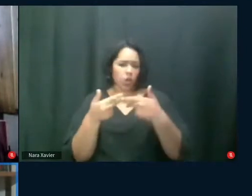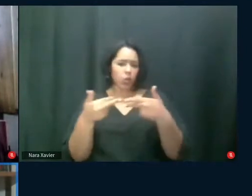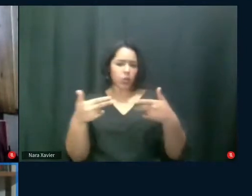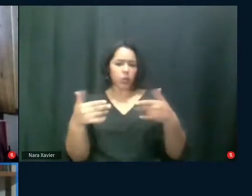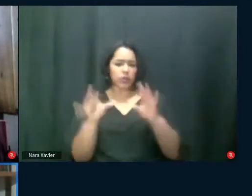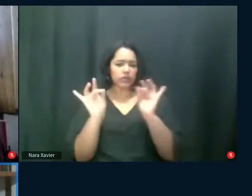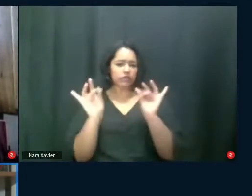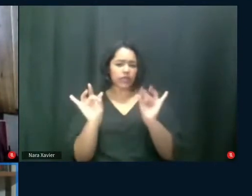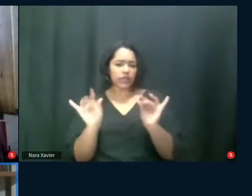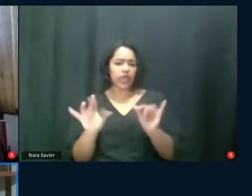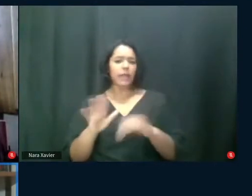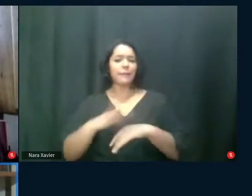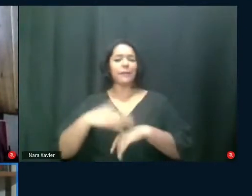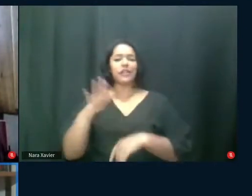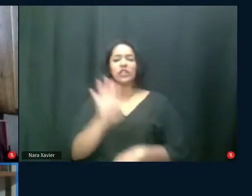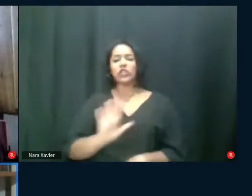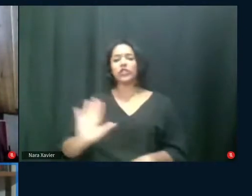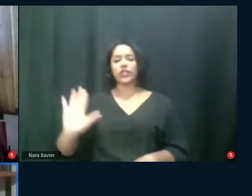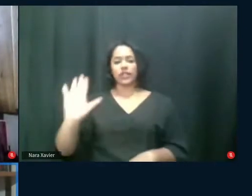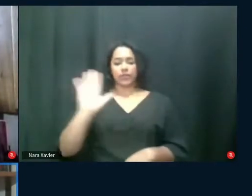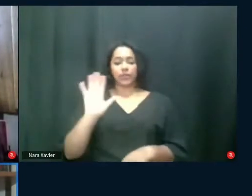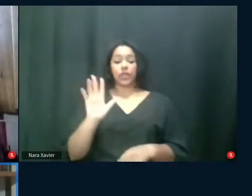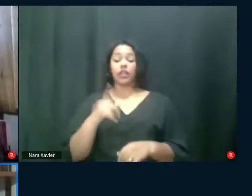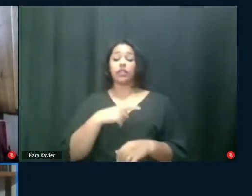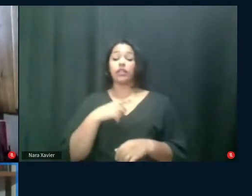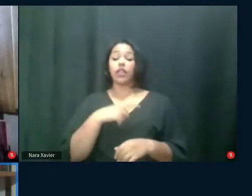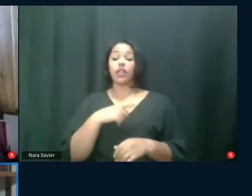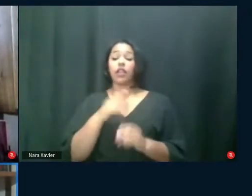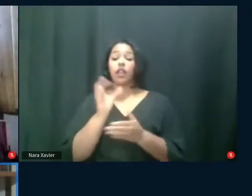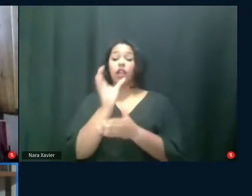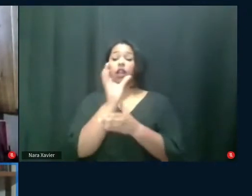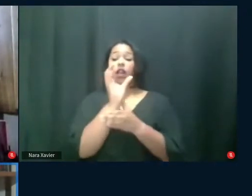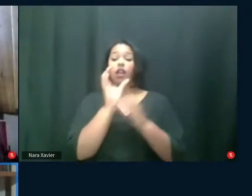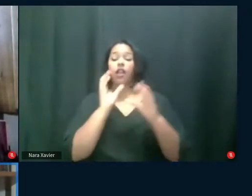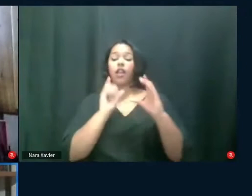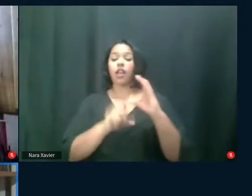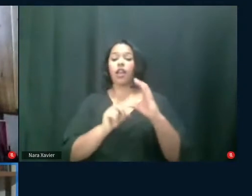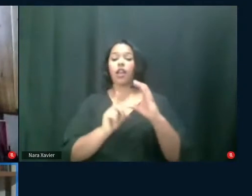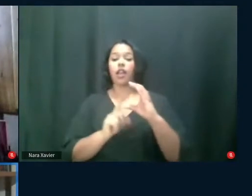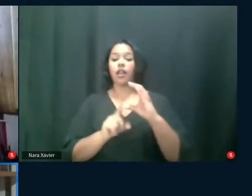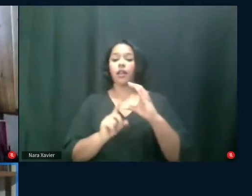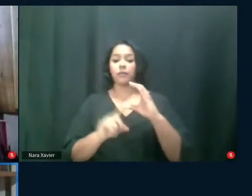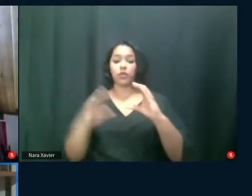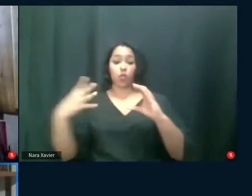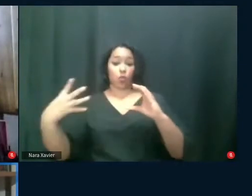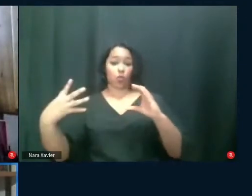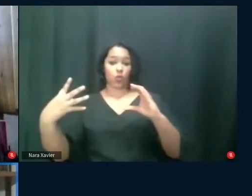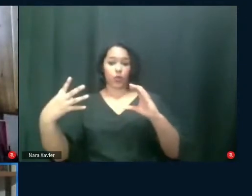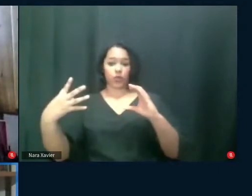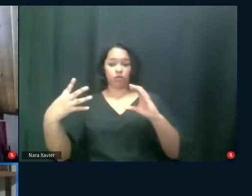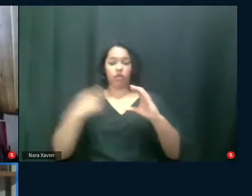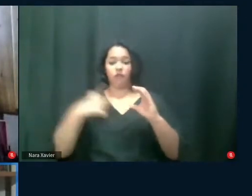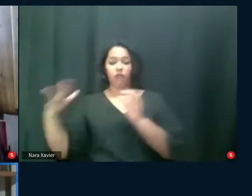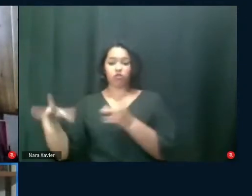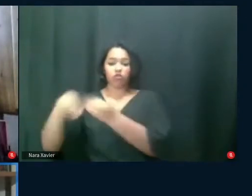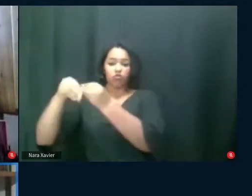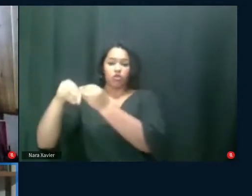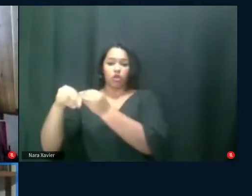Eu juntaria, Lira, no capítulo 4, a parte 4.1